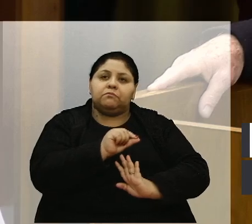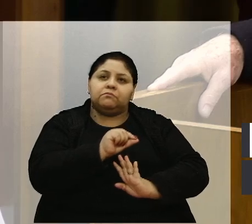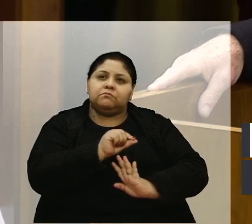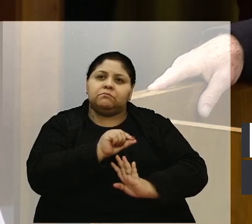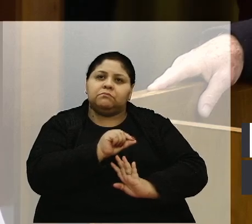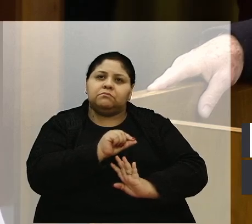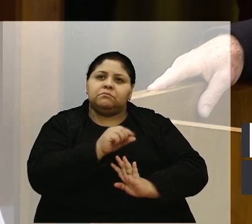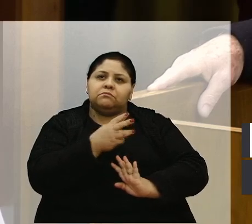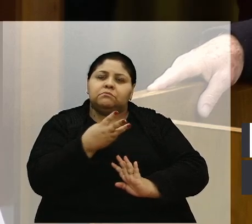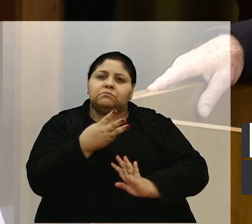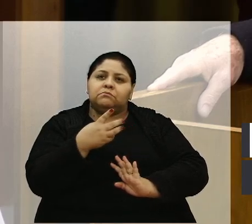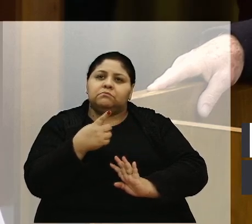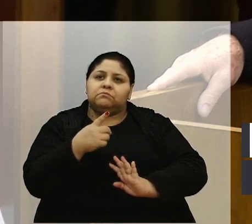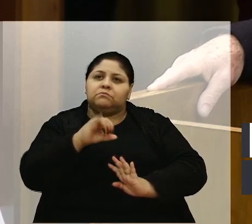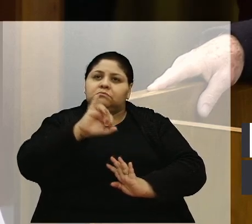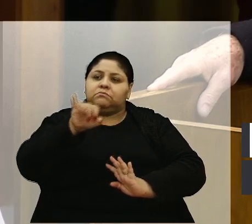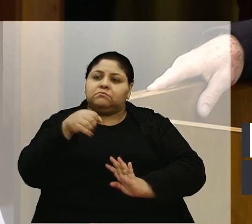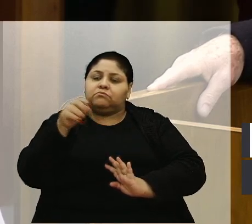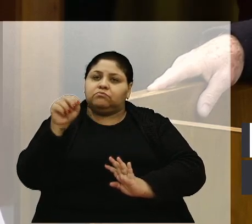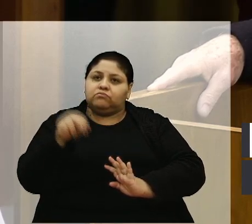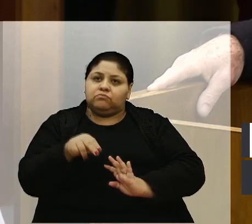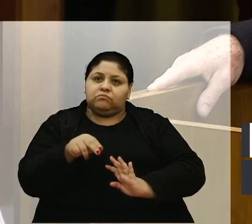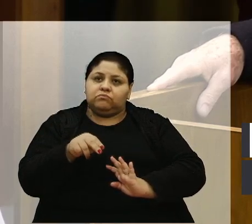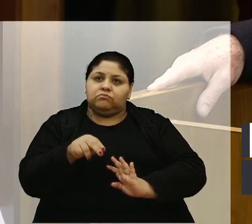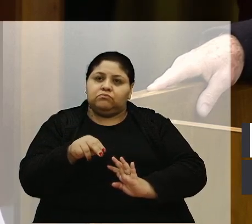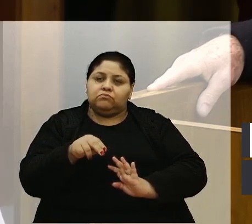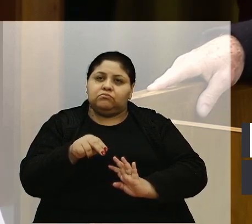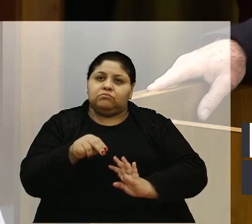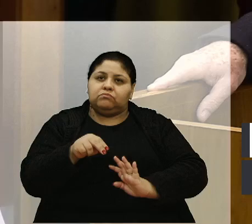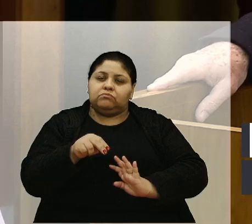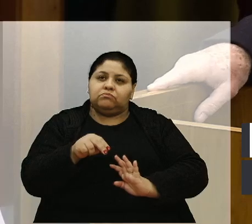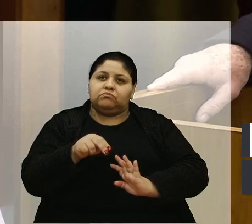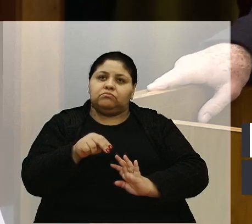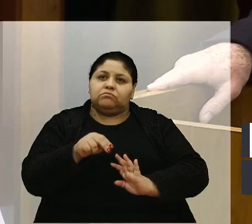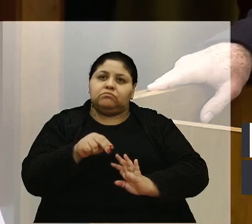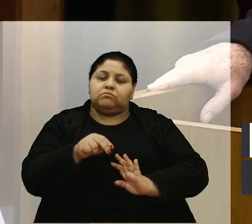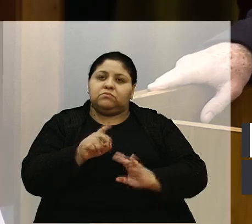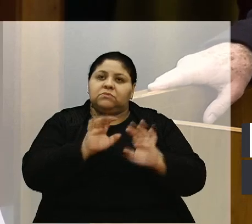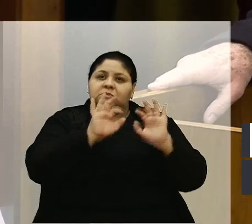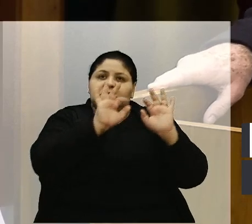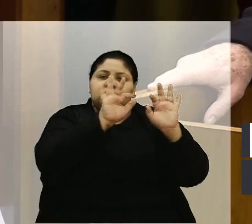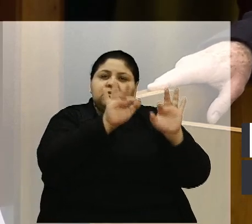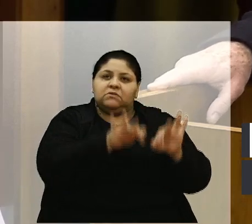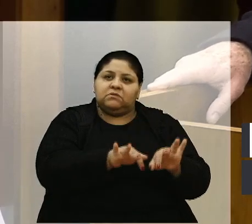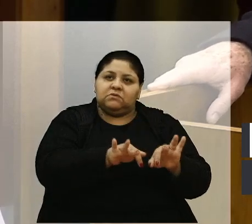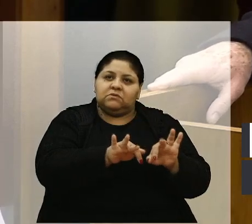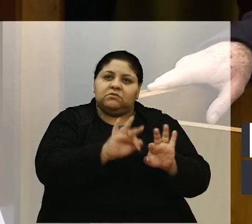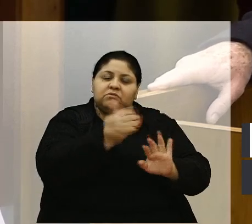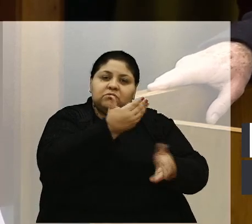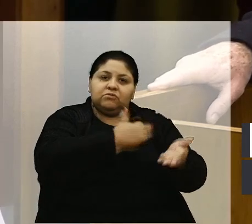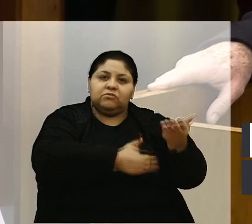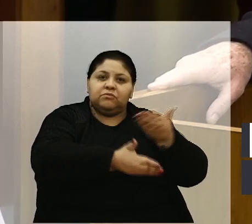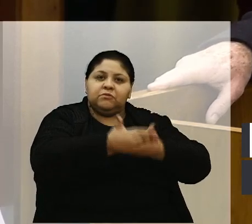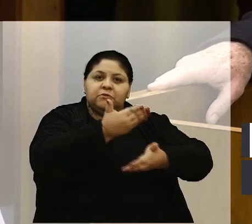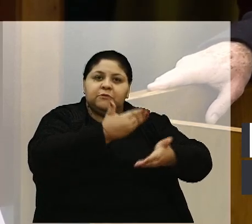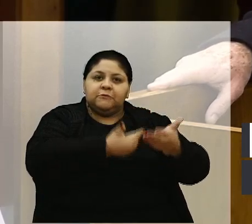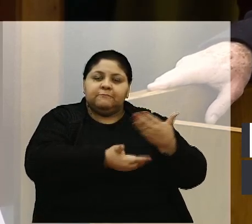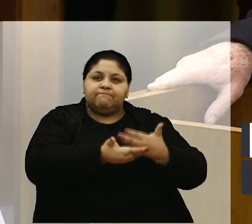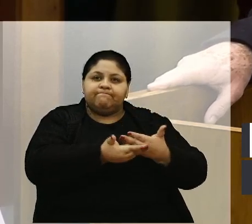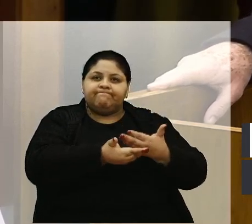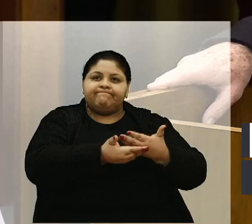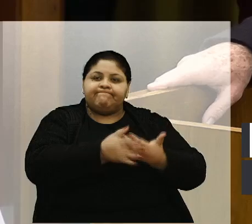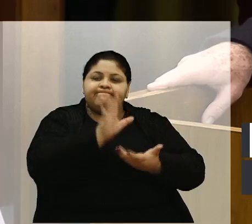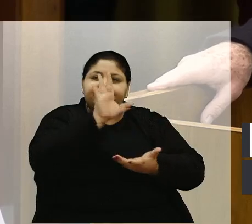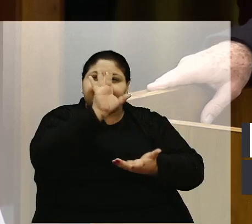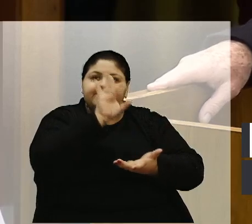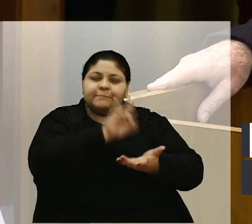em 31 de junho iria se encerrar o atendimento